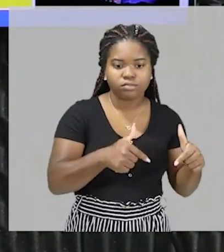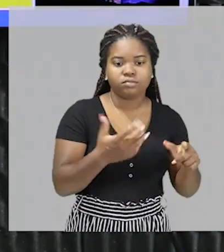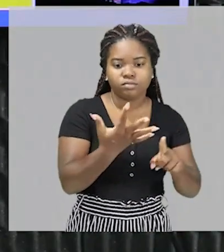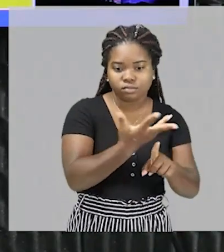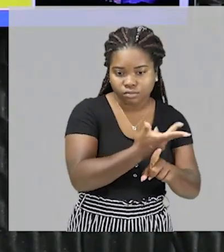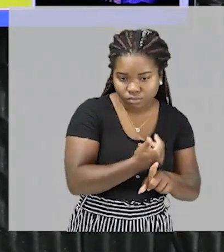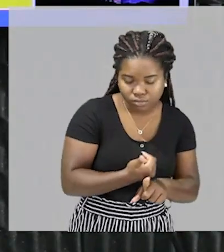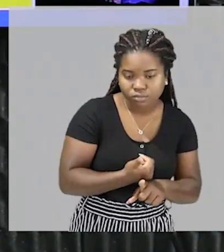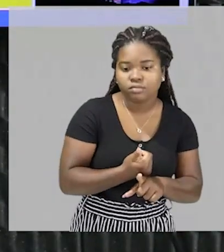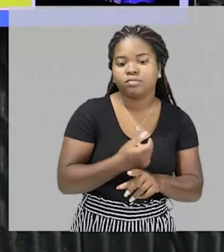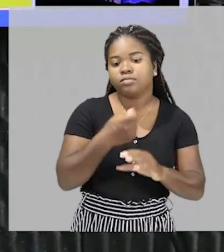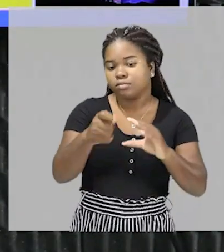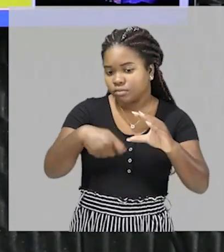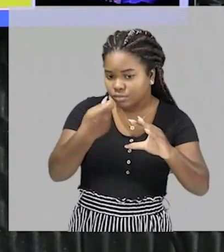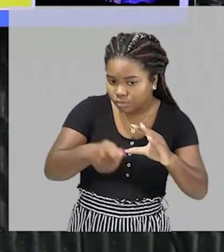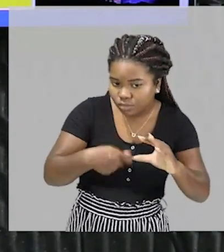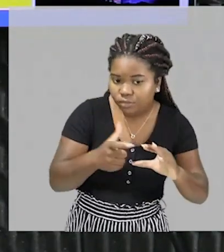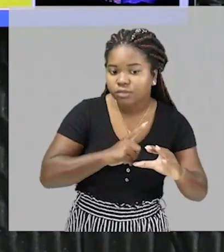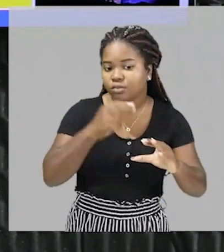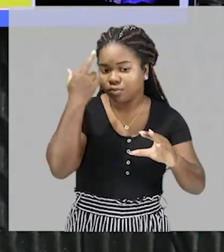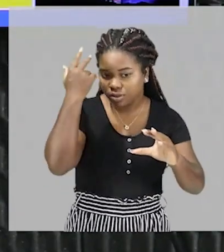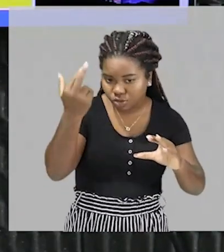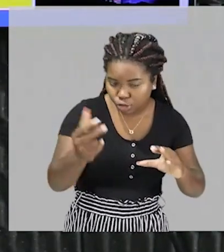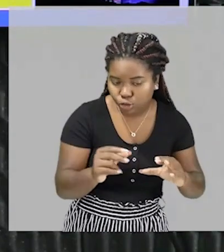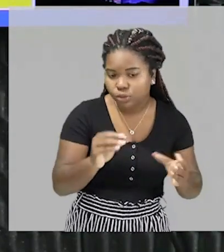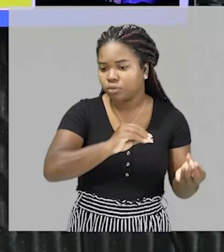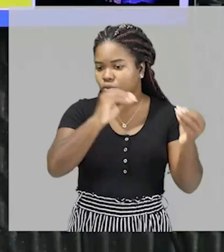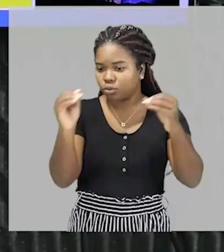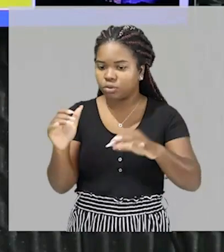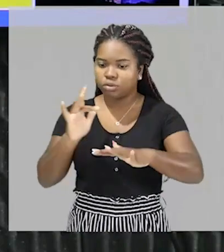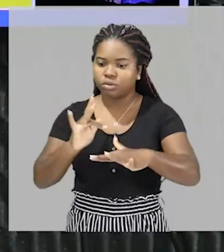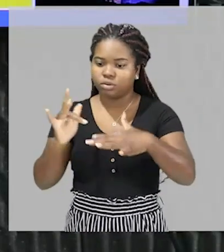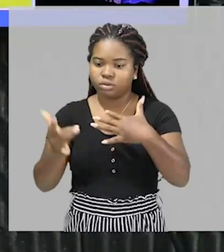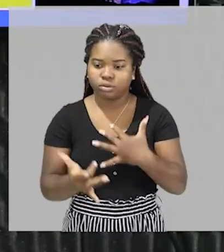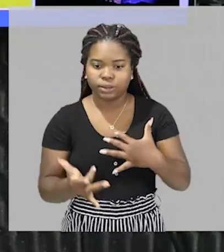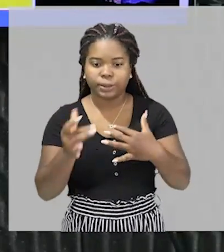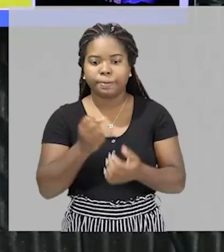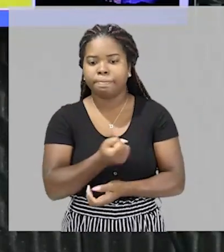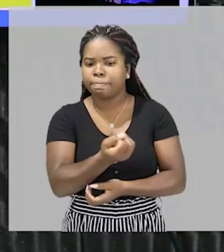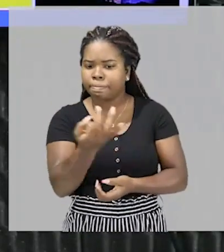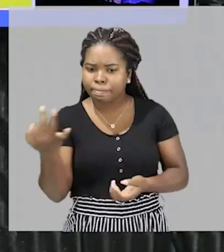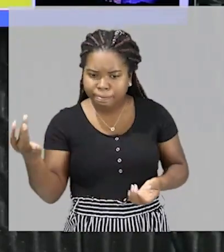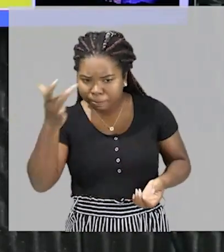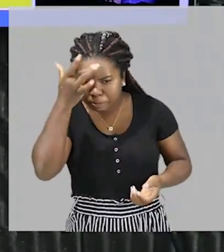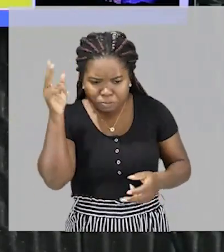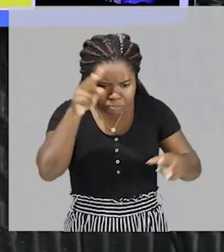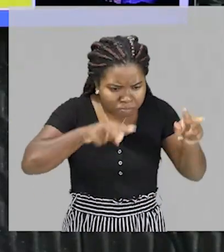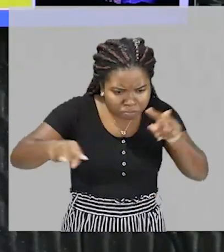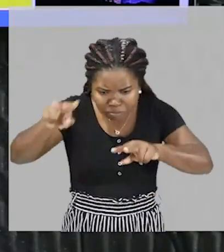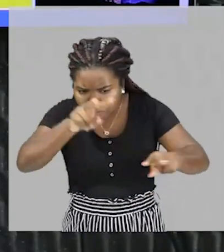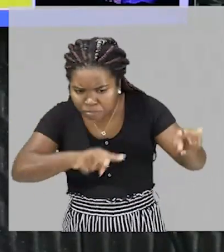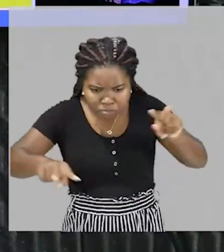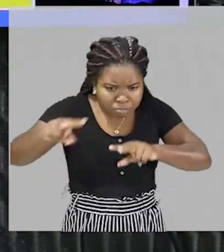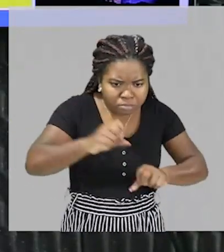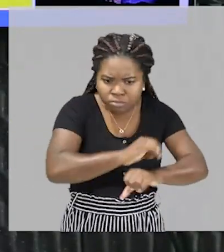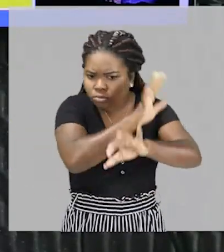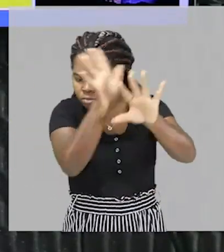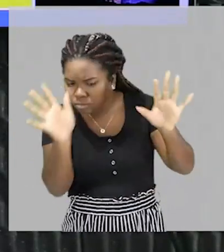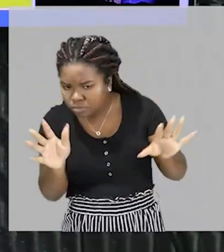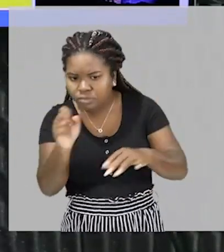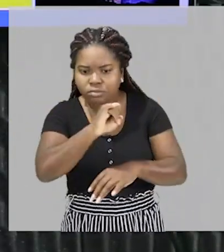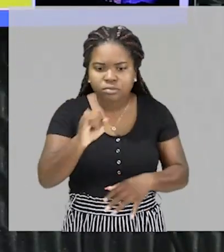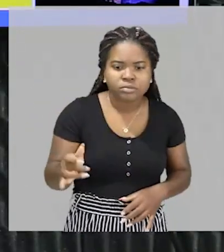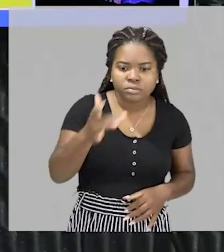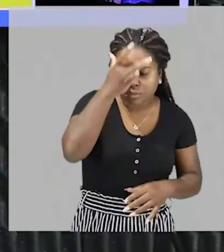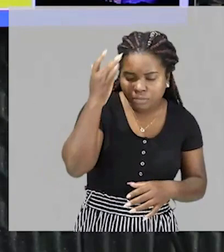vídeo. É contada uma história naquele vídeo. E aí, quando você joga o vídeo na internet, a quantidade de visualizações deixa claro se o